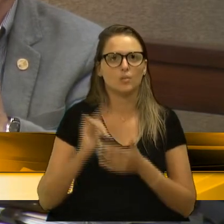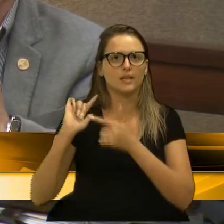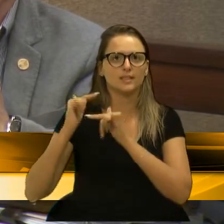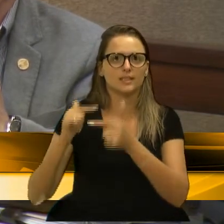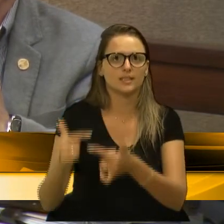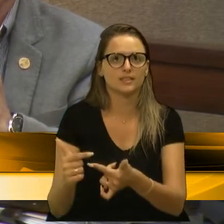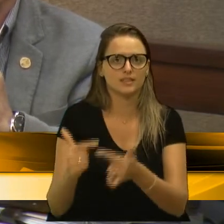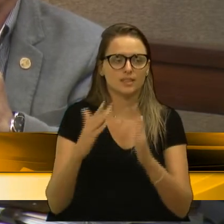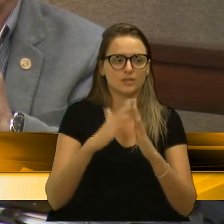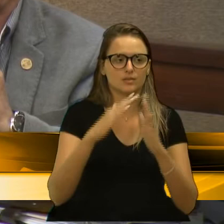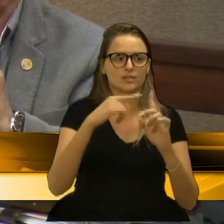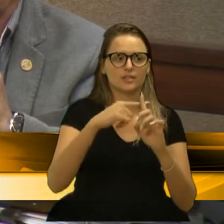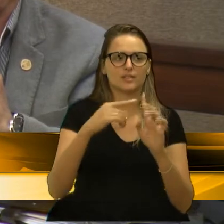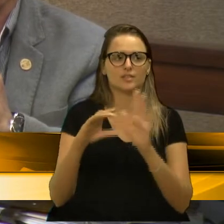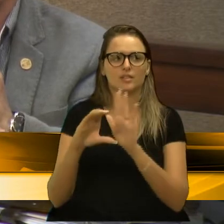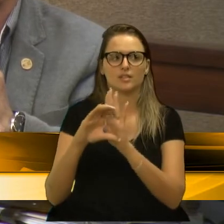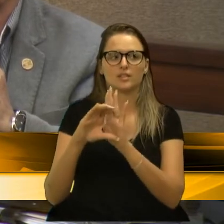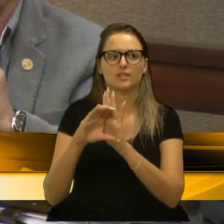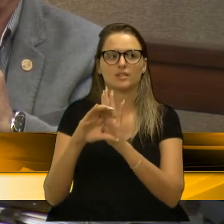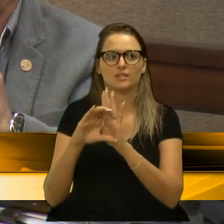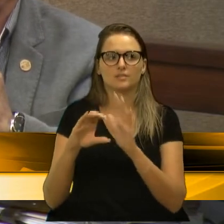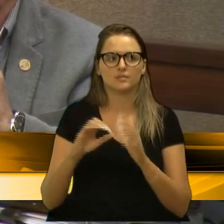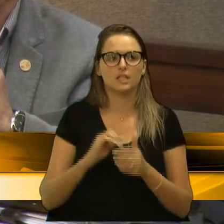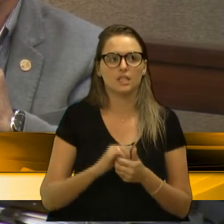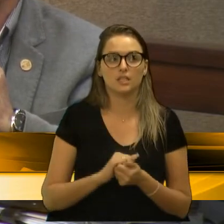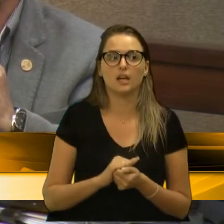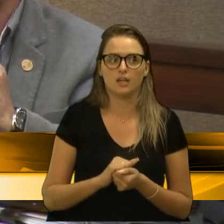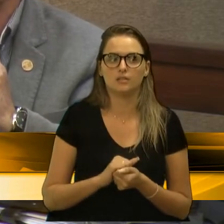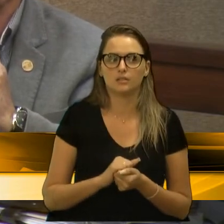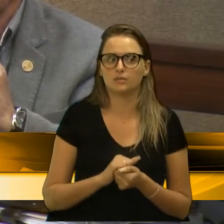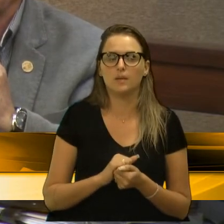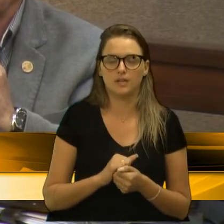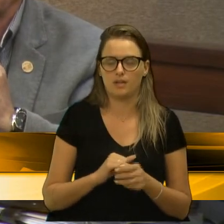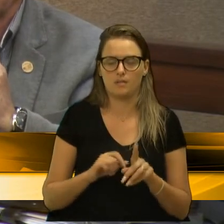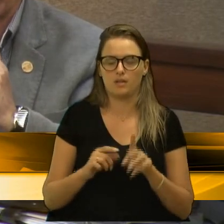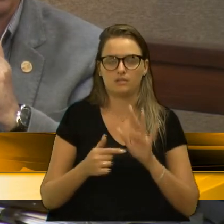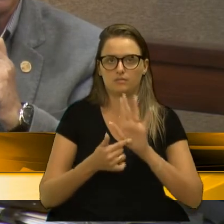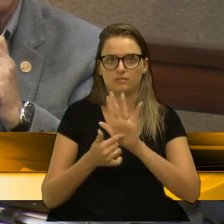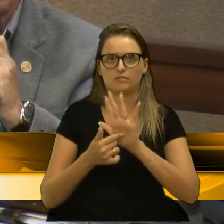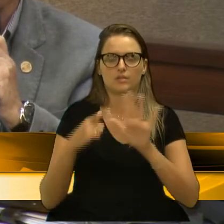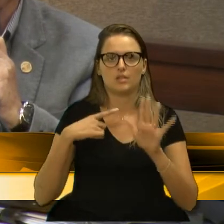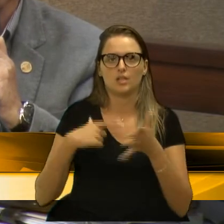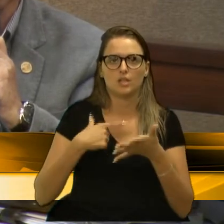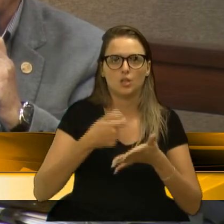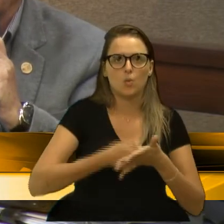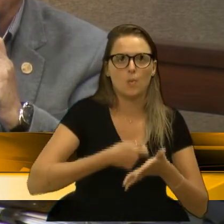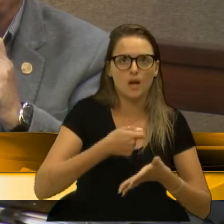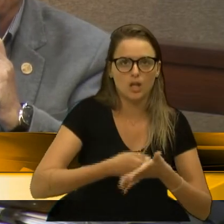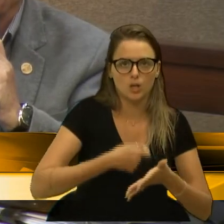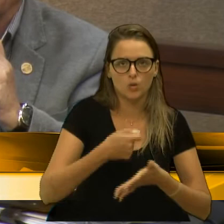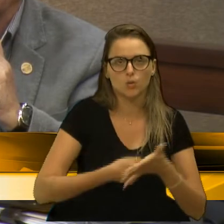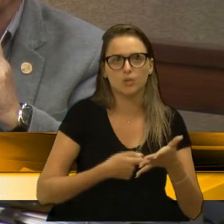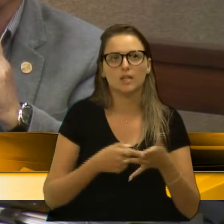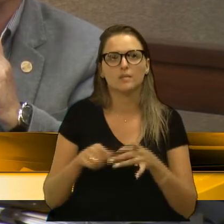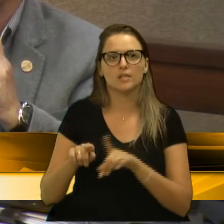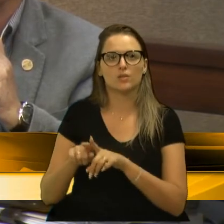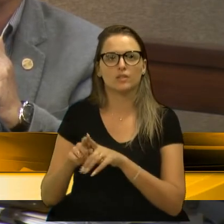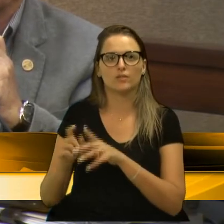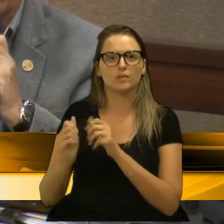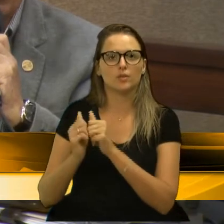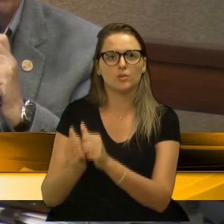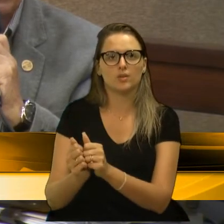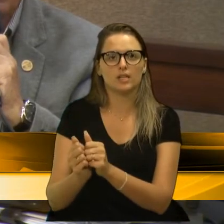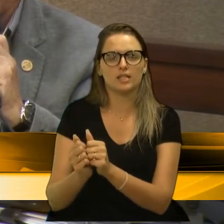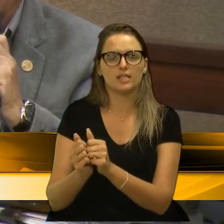Igreja Católica. Hoje a gente sabe que outras religiões já se enganjam nessa luta de combate aí para tirar